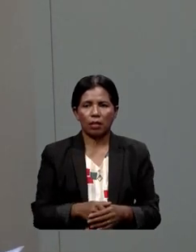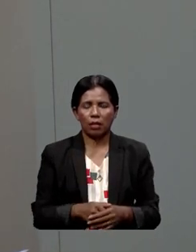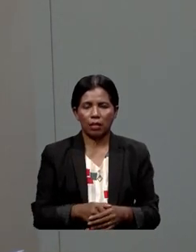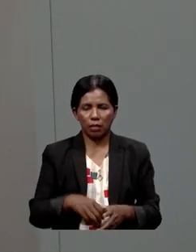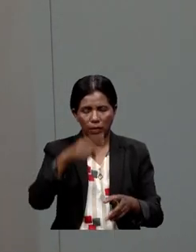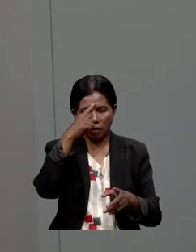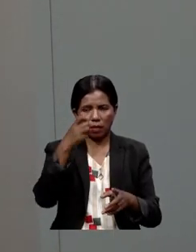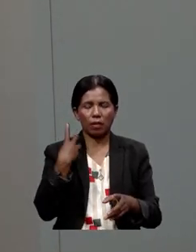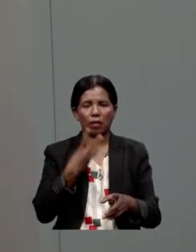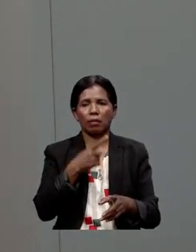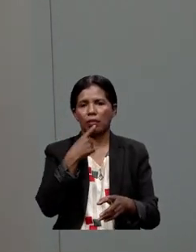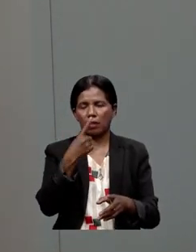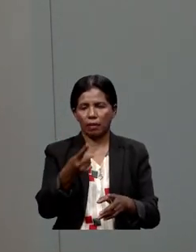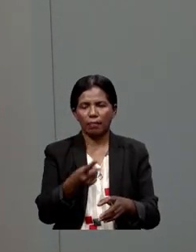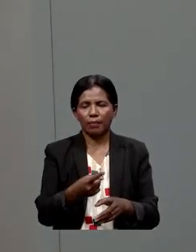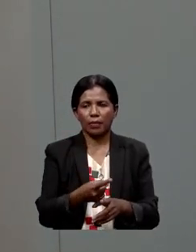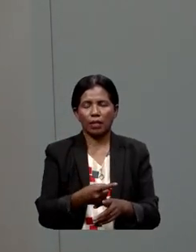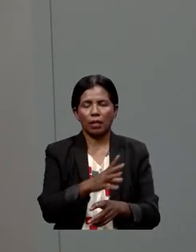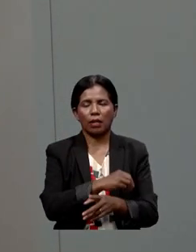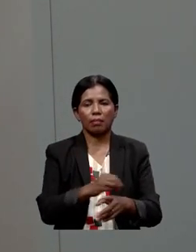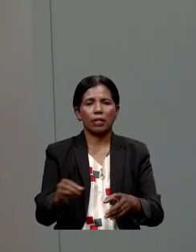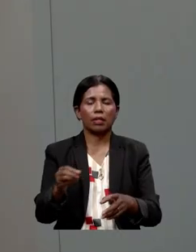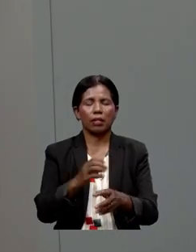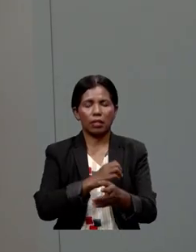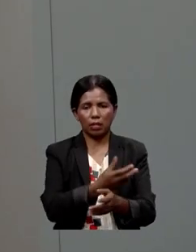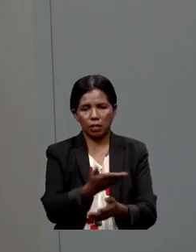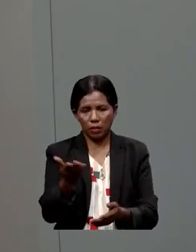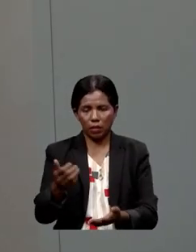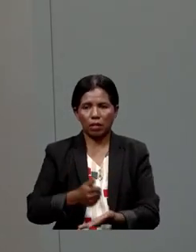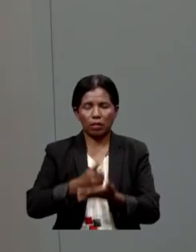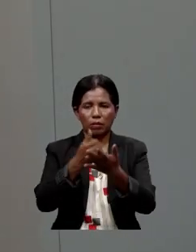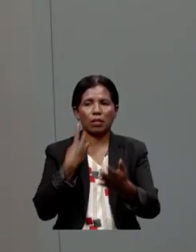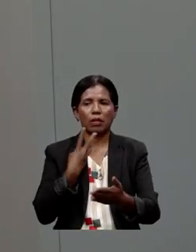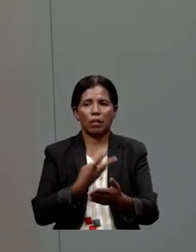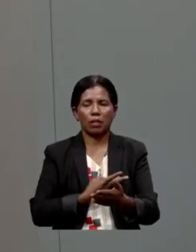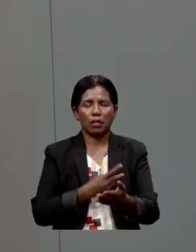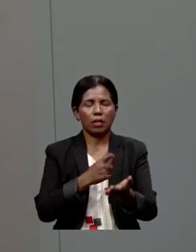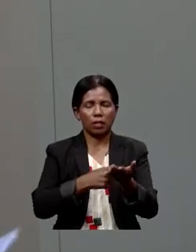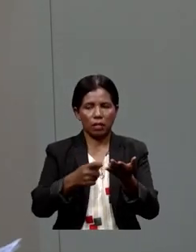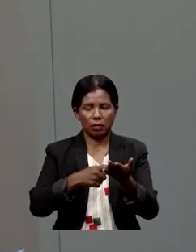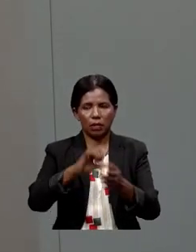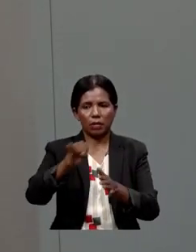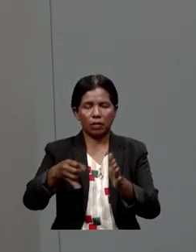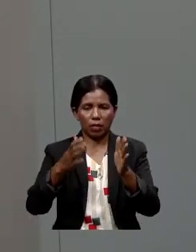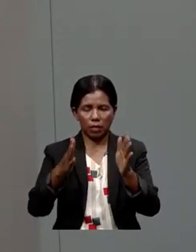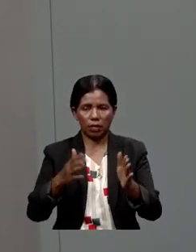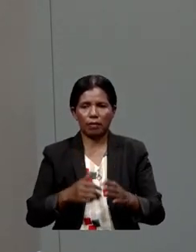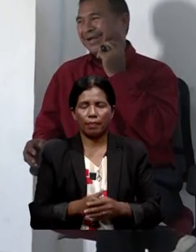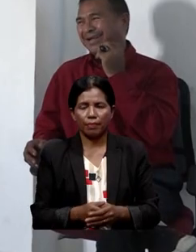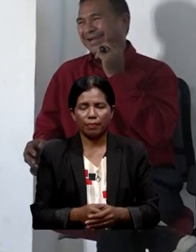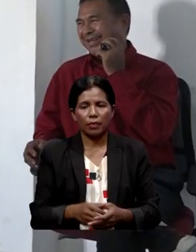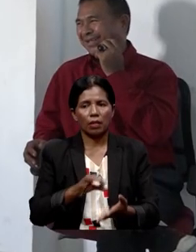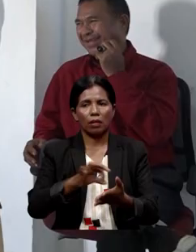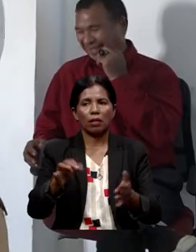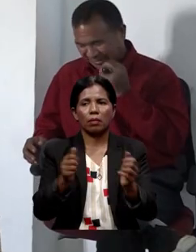Também a minha tudehan kata durante estágio e te vou tirar ajuda te teves a mim e a prática jornalismo nian. Formando o